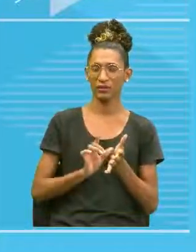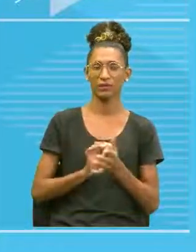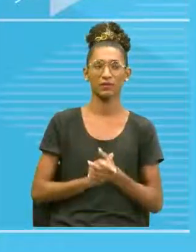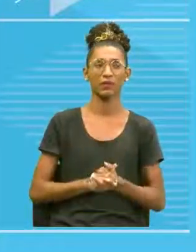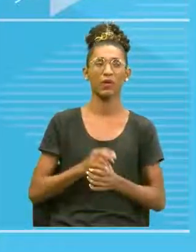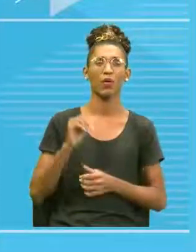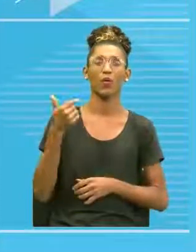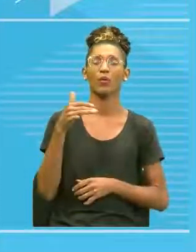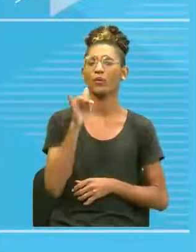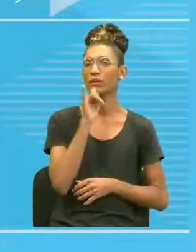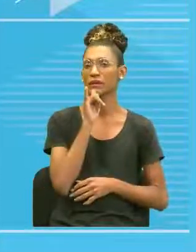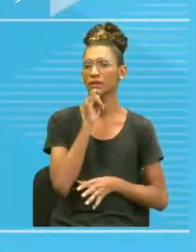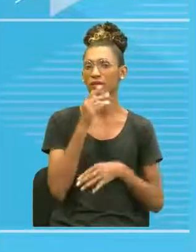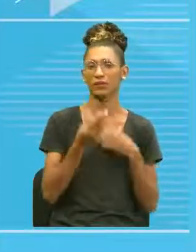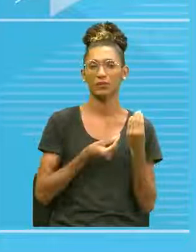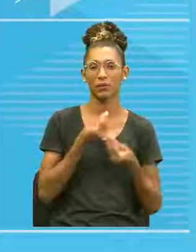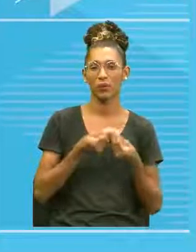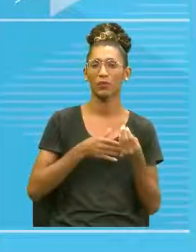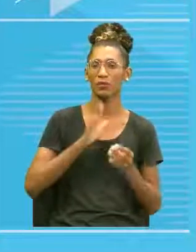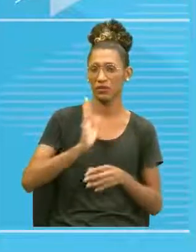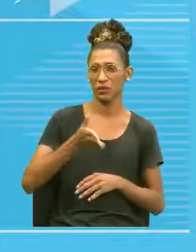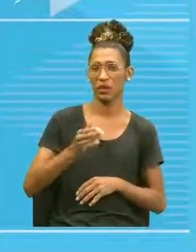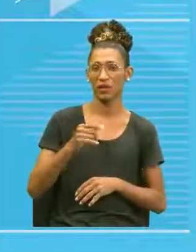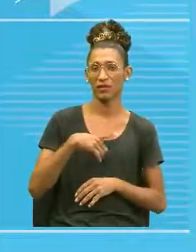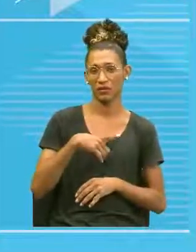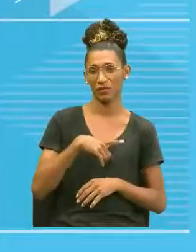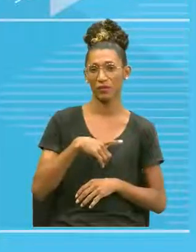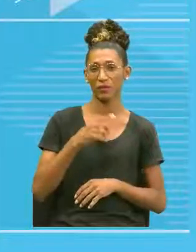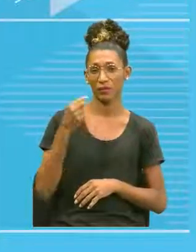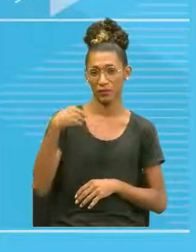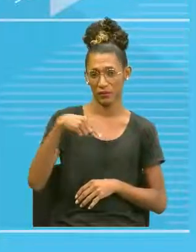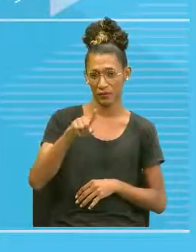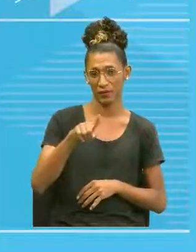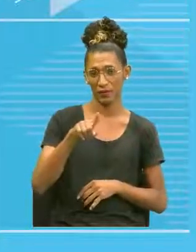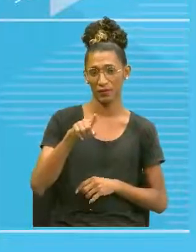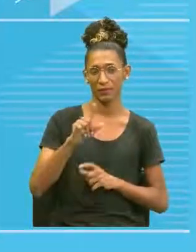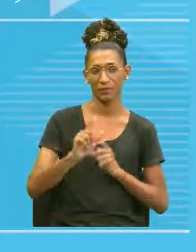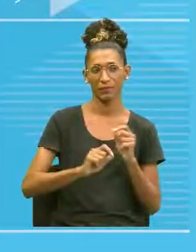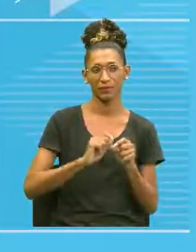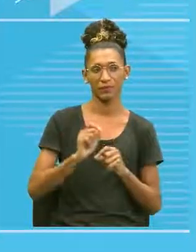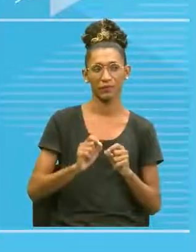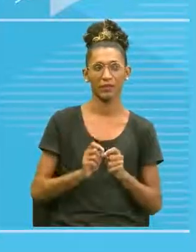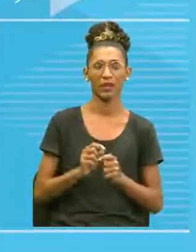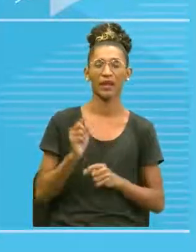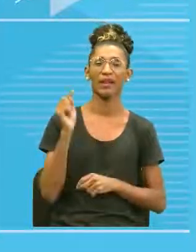o outro exemplo já tínhamos ido lá